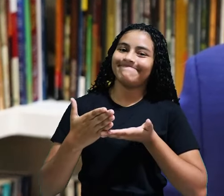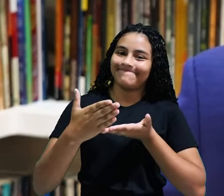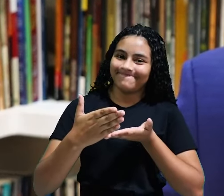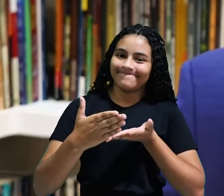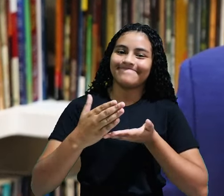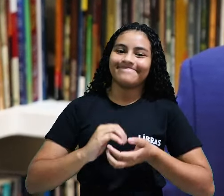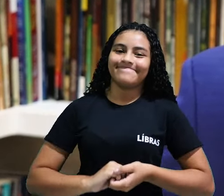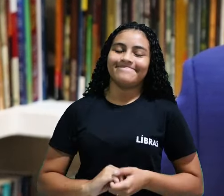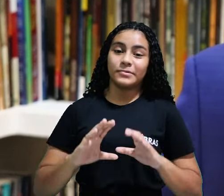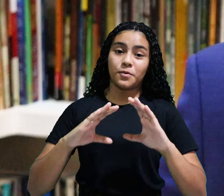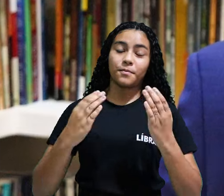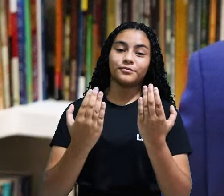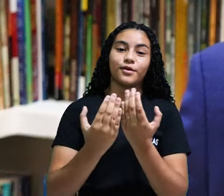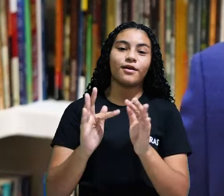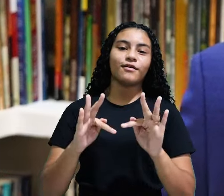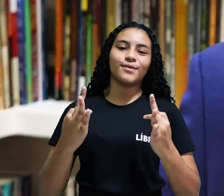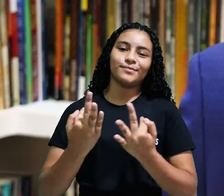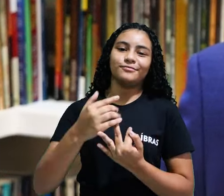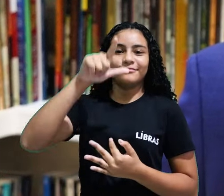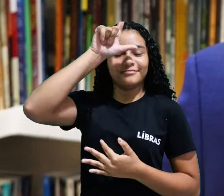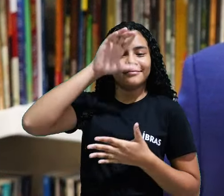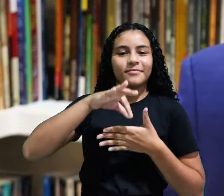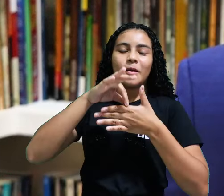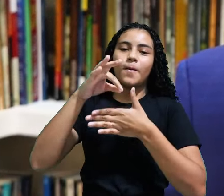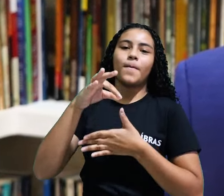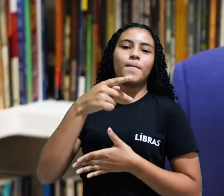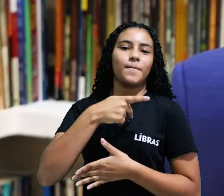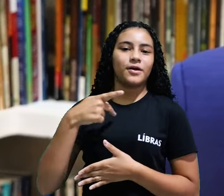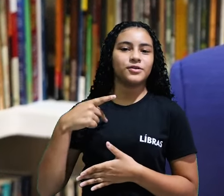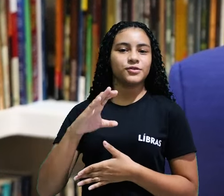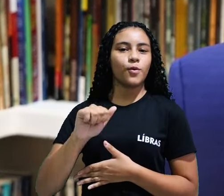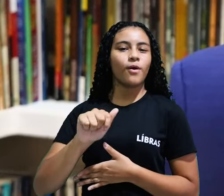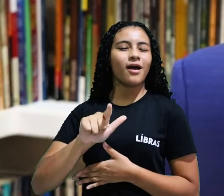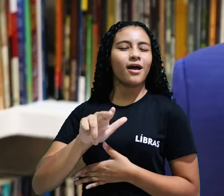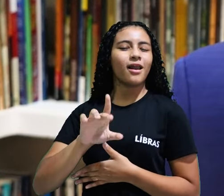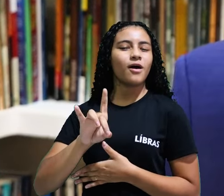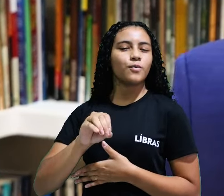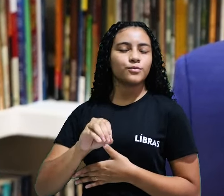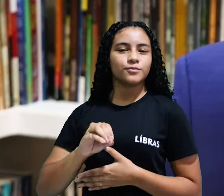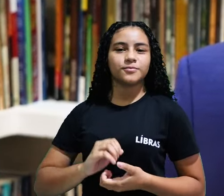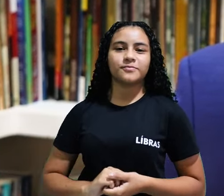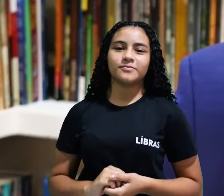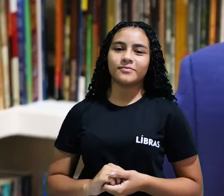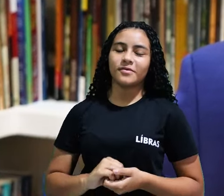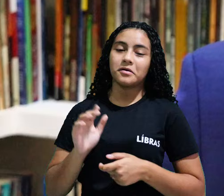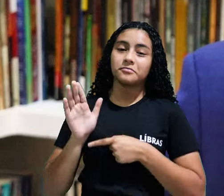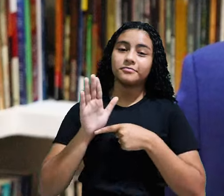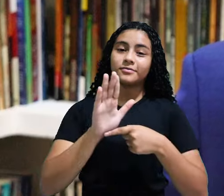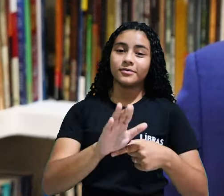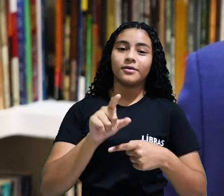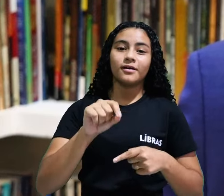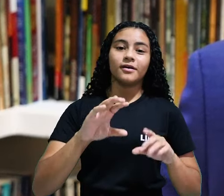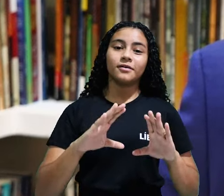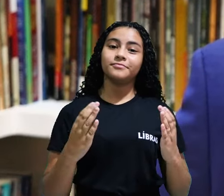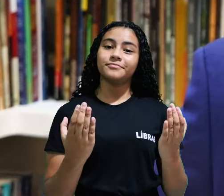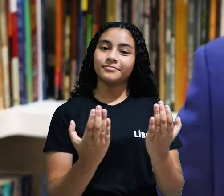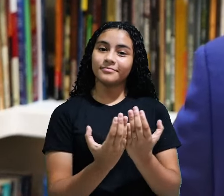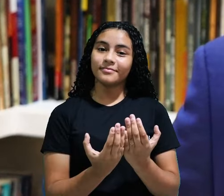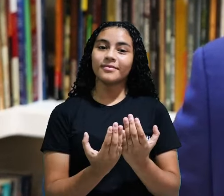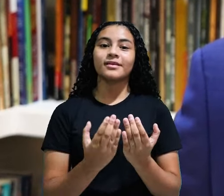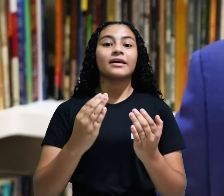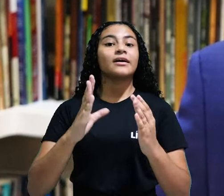iniciativa da Comissão da Família, liderada pelo pastor Cláudio Frois Leite, com o apoio da Convenção Estadual